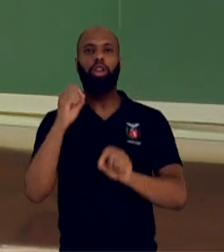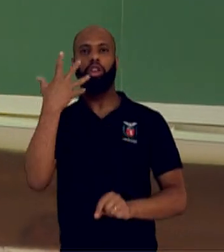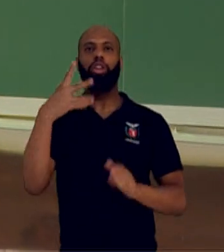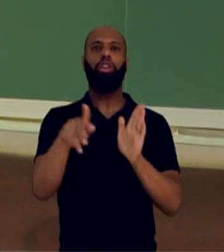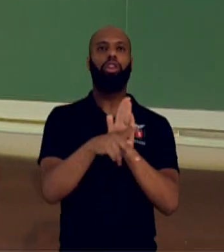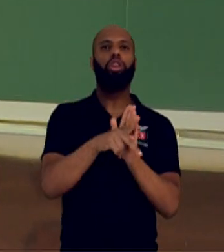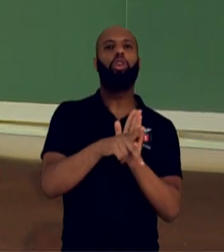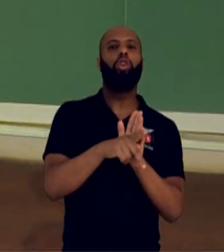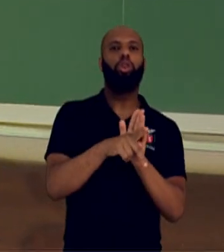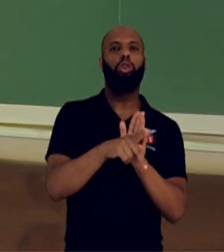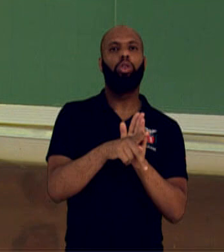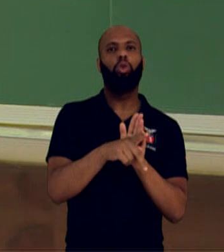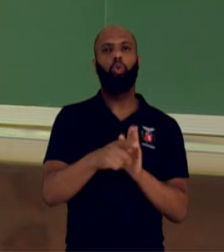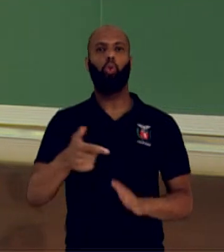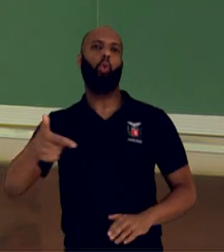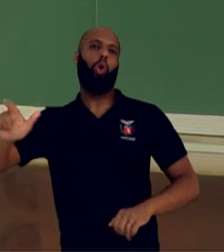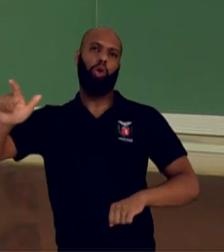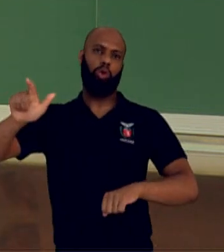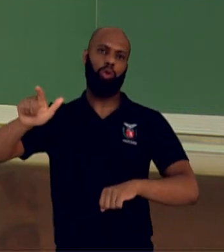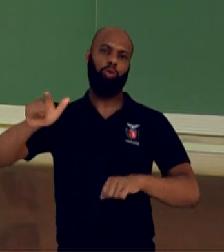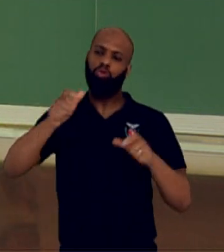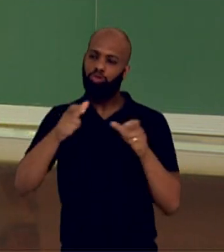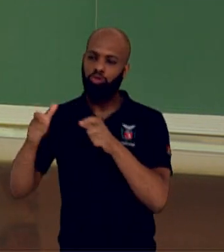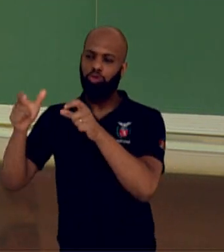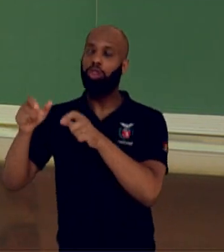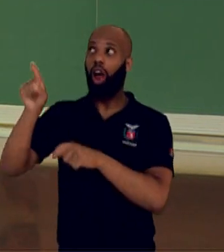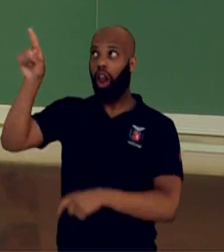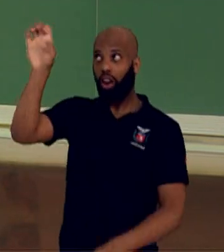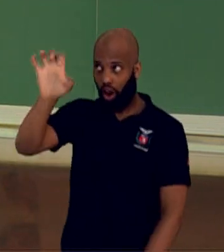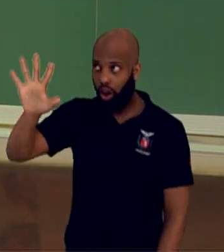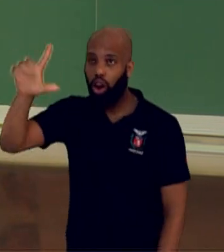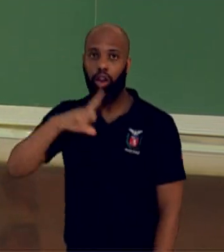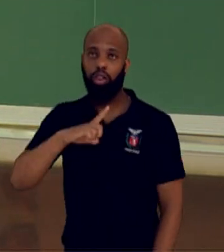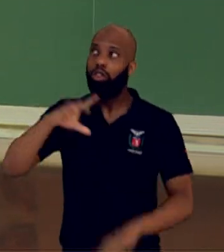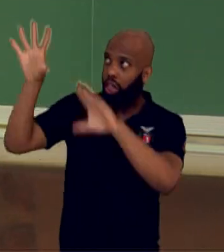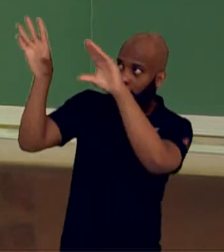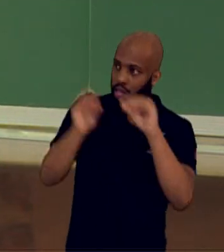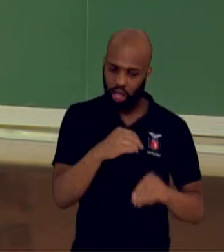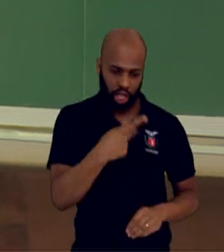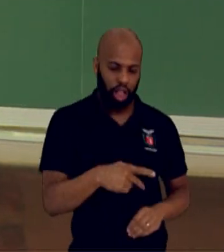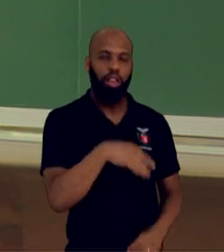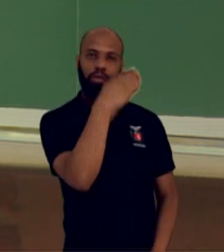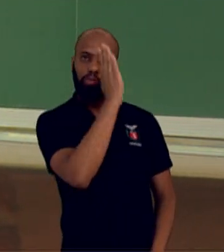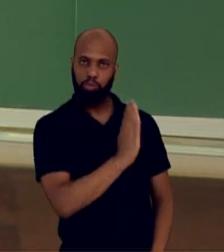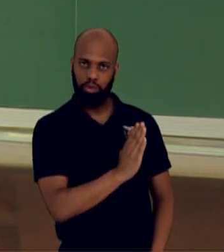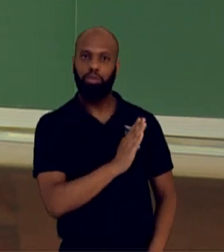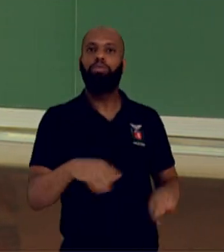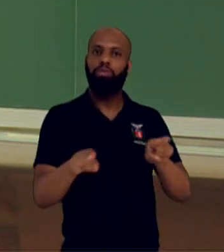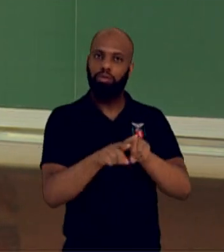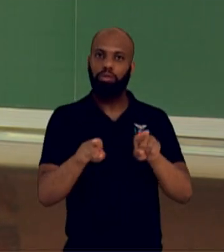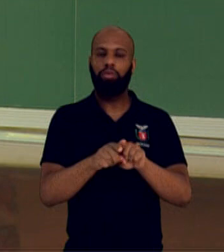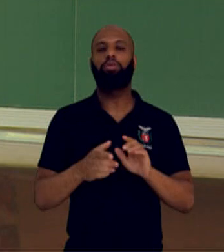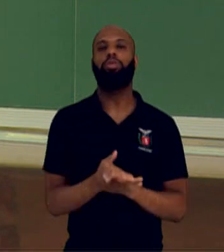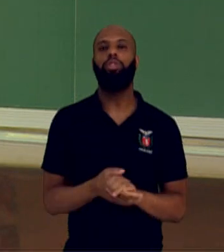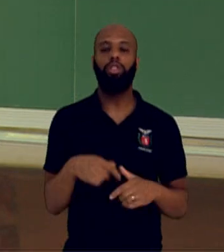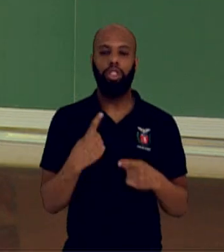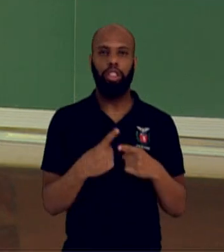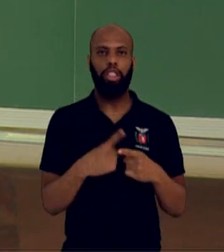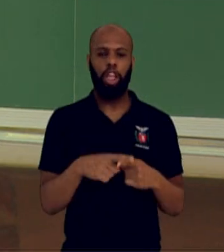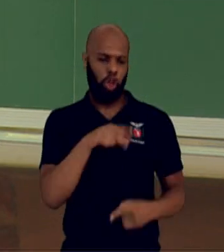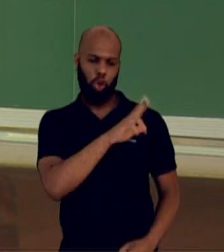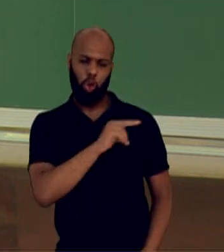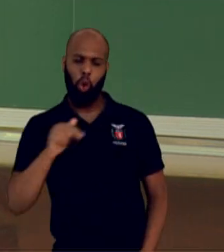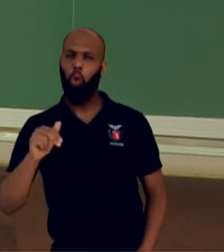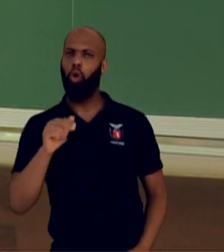estavam, as tendências que estavam acontecendo principalmente lá na Europa, traziam aqui para o Brasil, né? Nunca foi